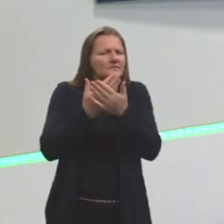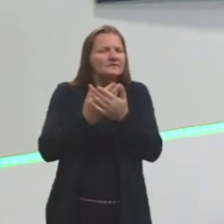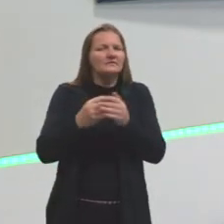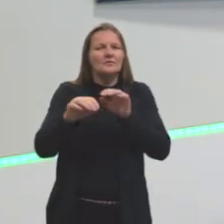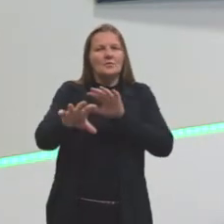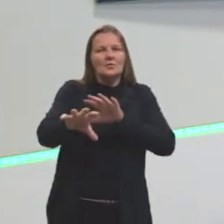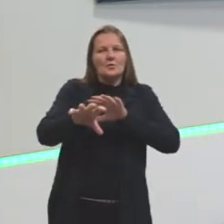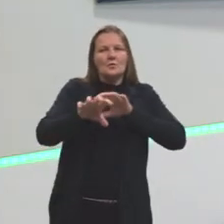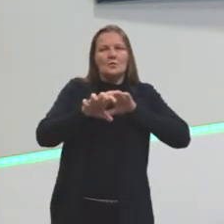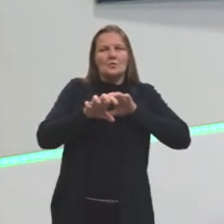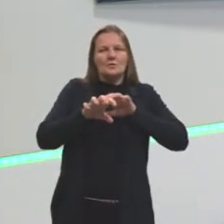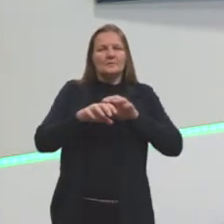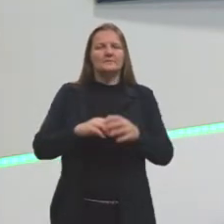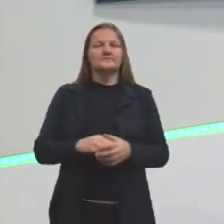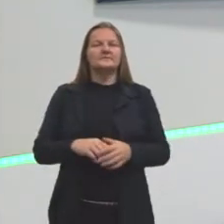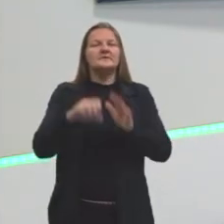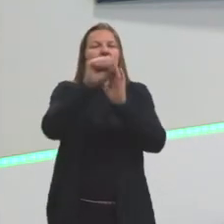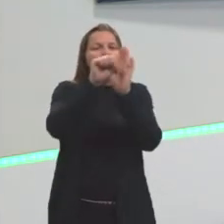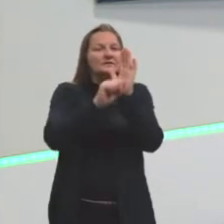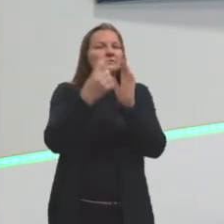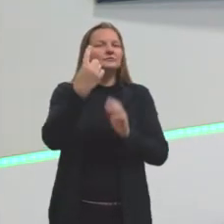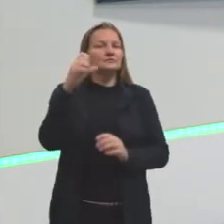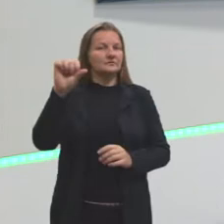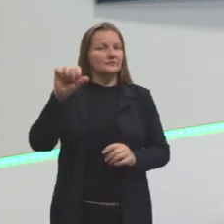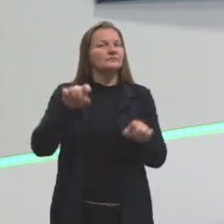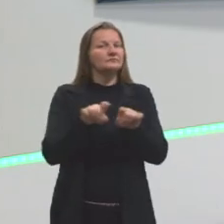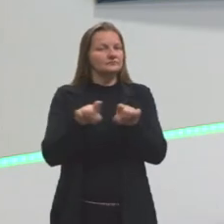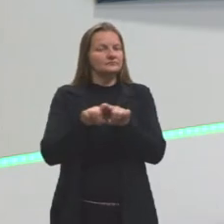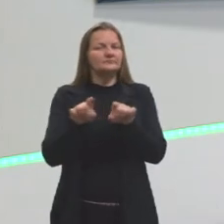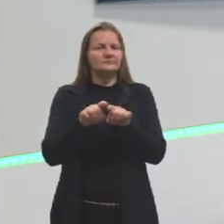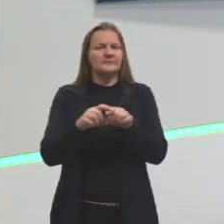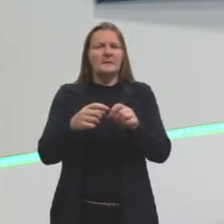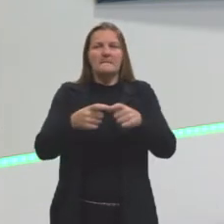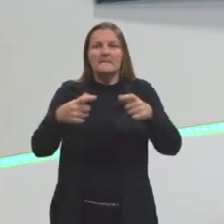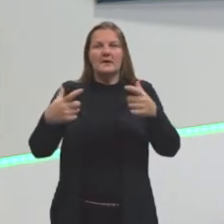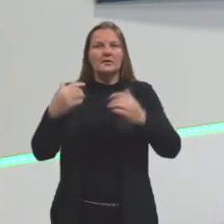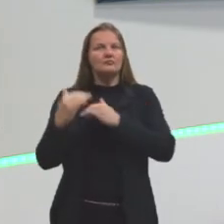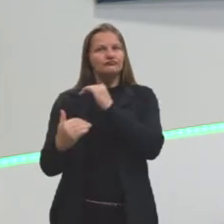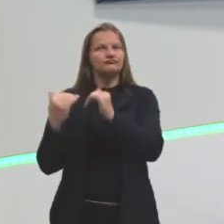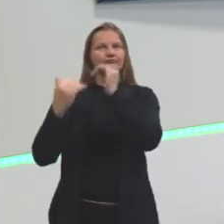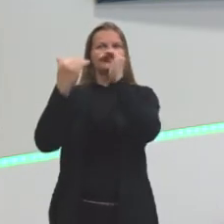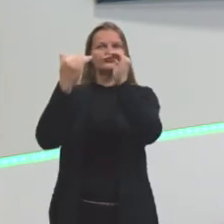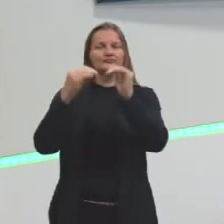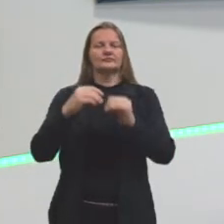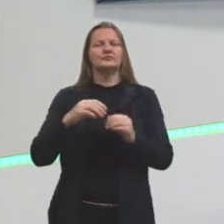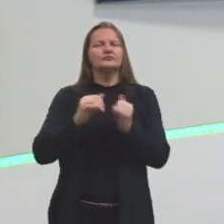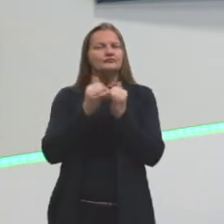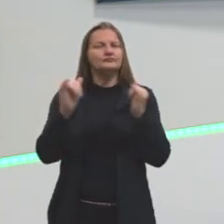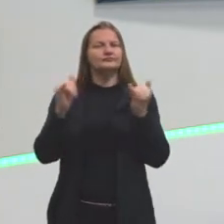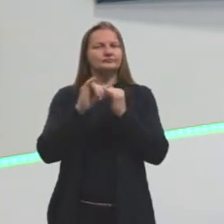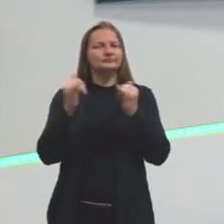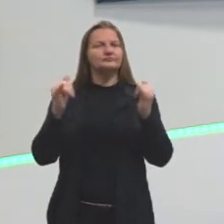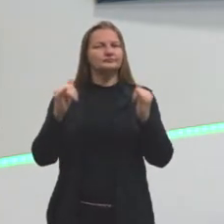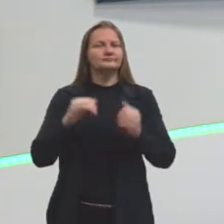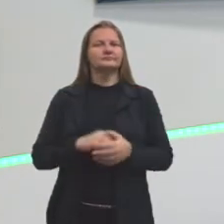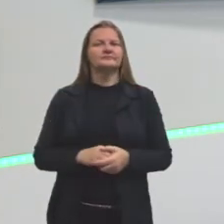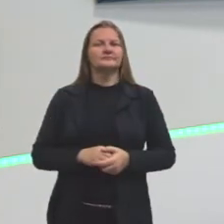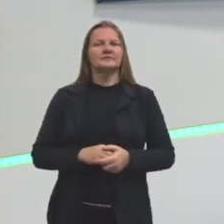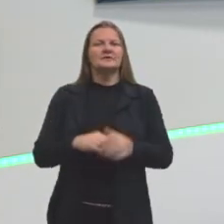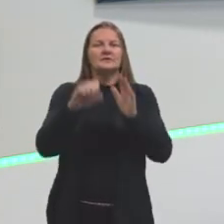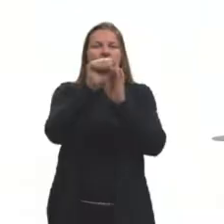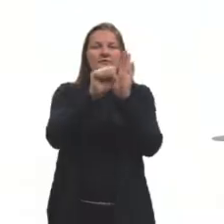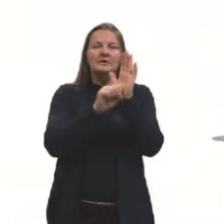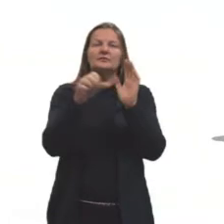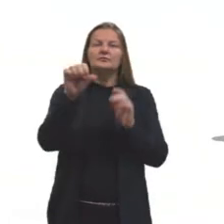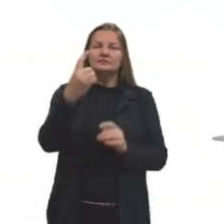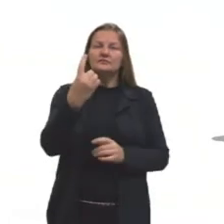então um século XIX também foi o século de maior desenvolvimento da eletricidade né nesse século então